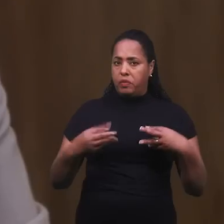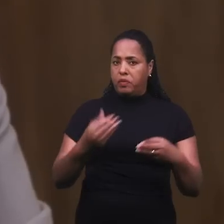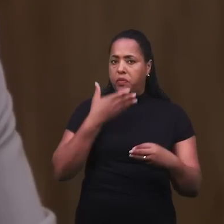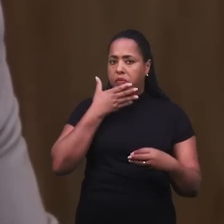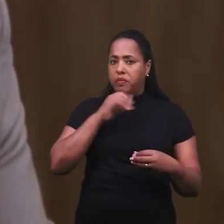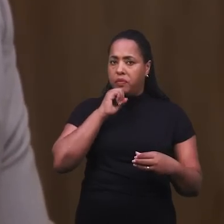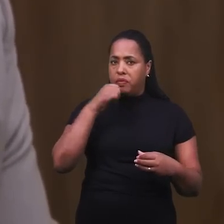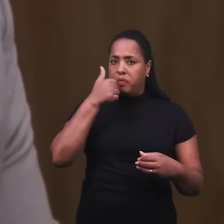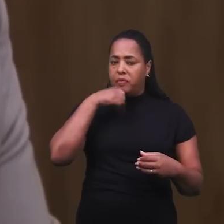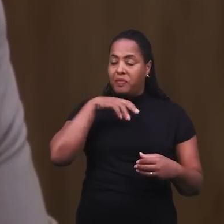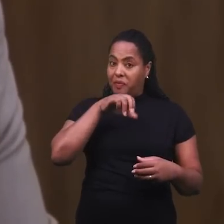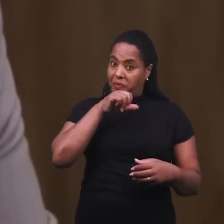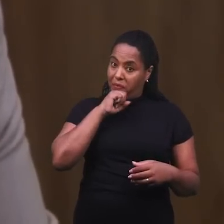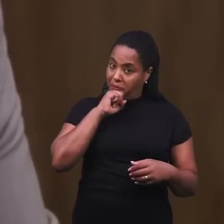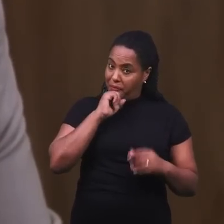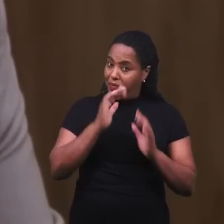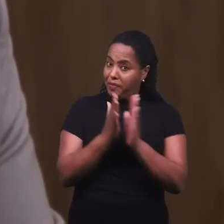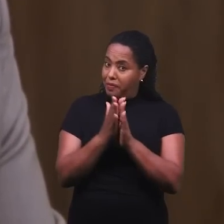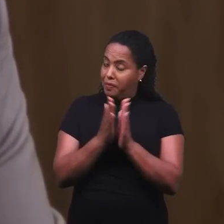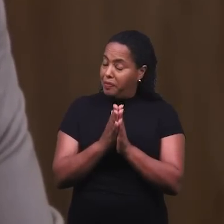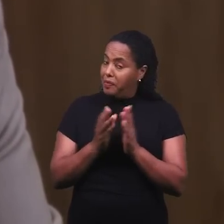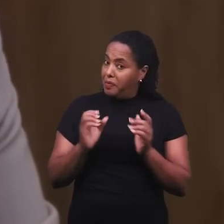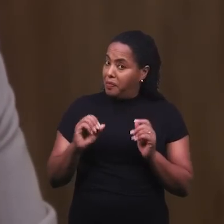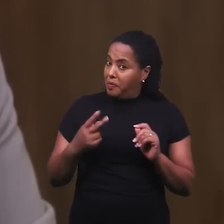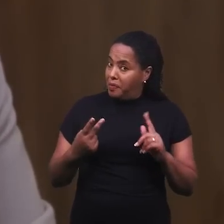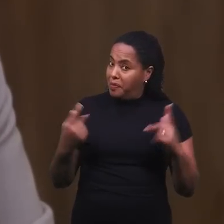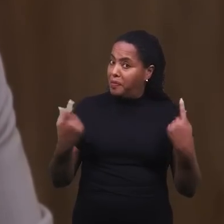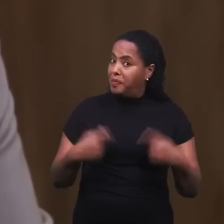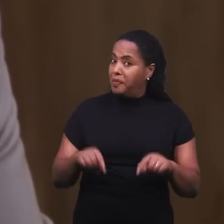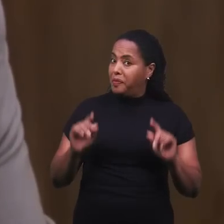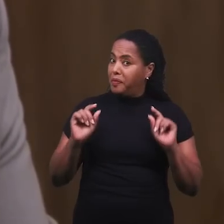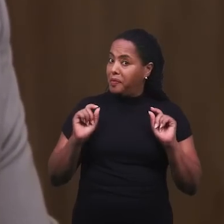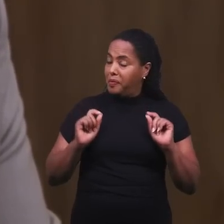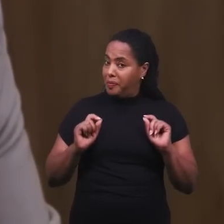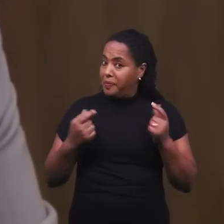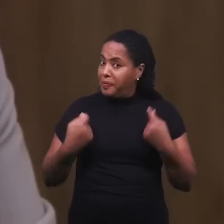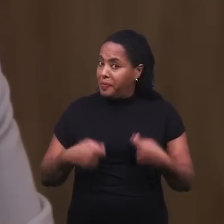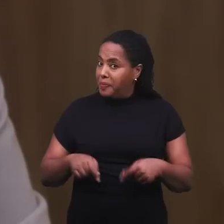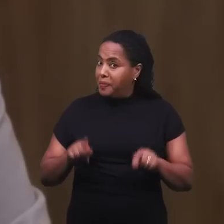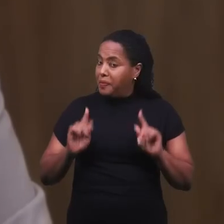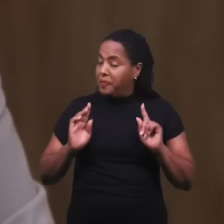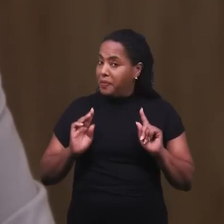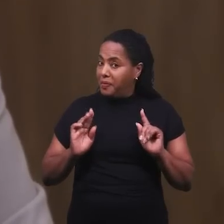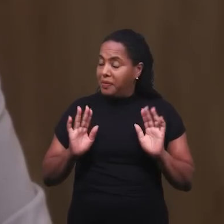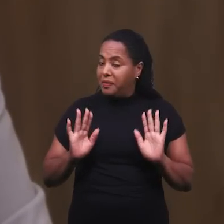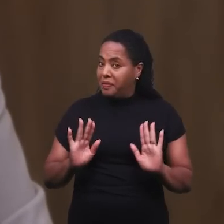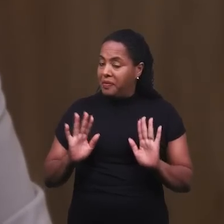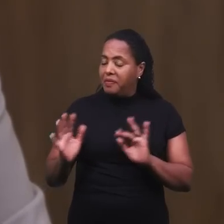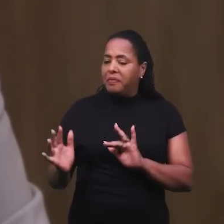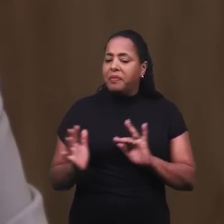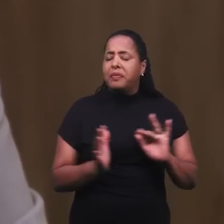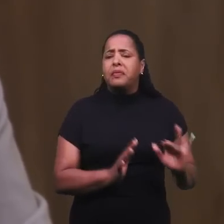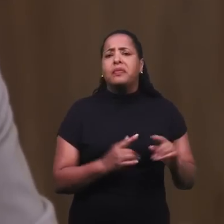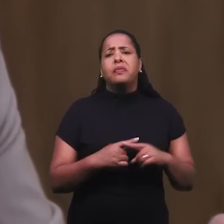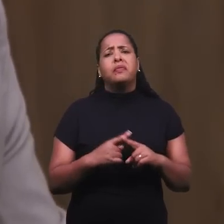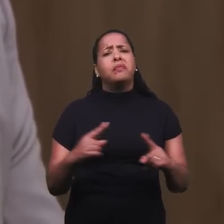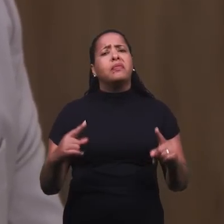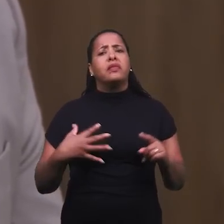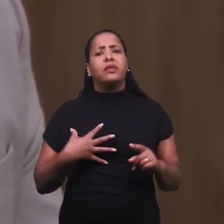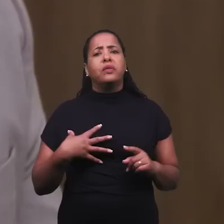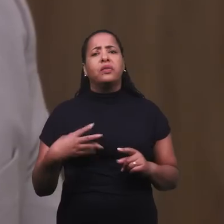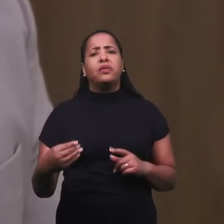né? Pelo menos deveríamos, né, orar pelos nossos filhos. É um ponto de partida, né? Não é? O pressuposto. Então, mas os